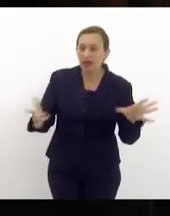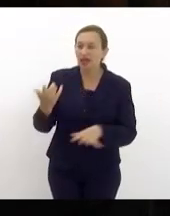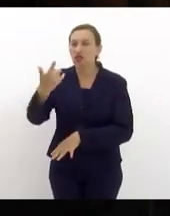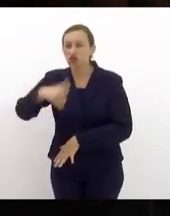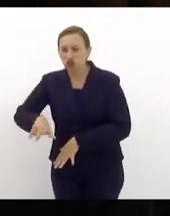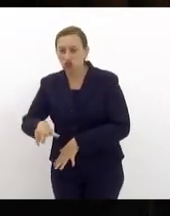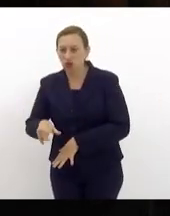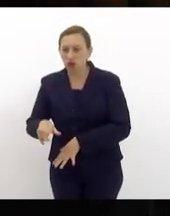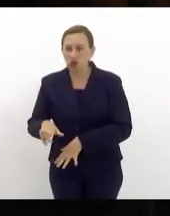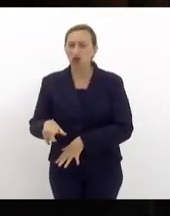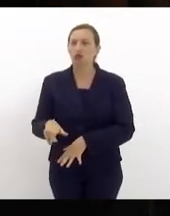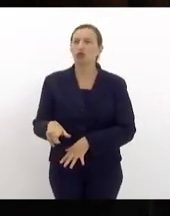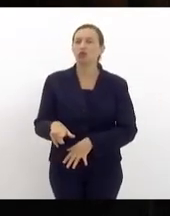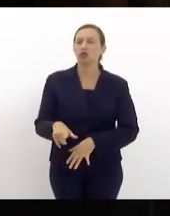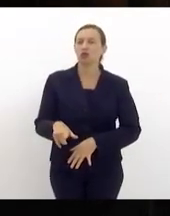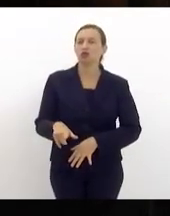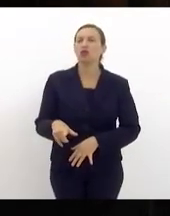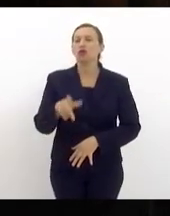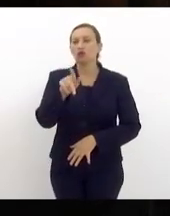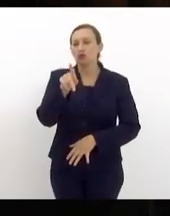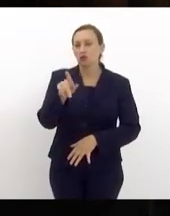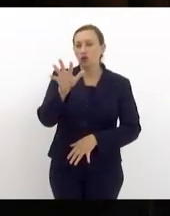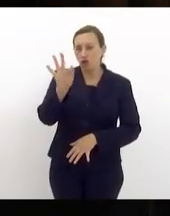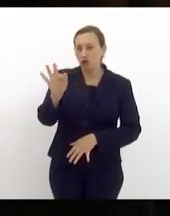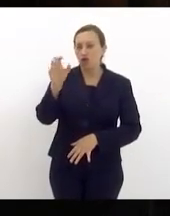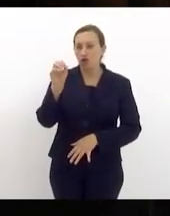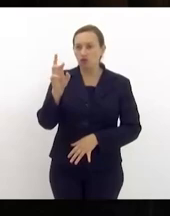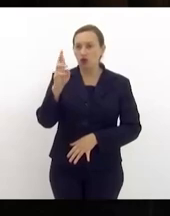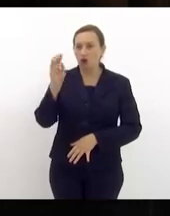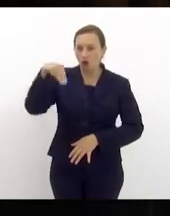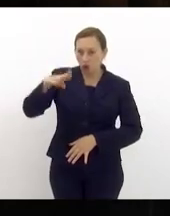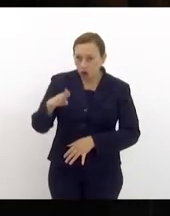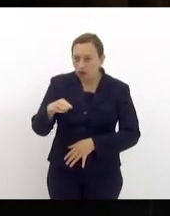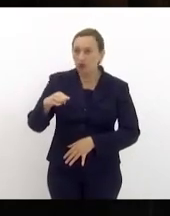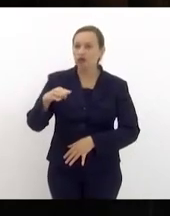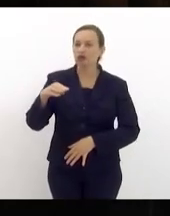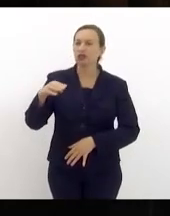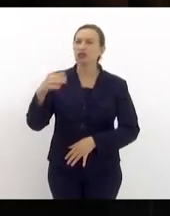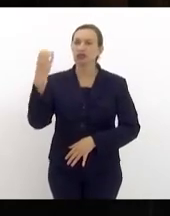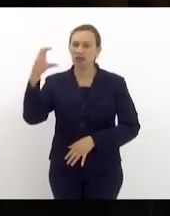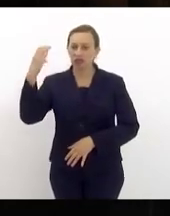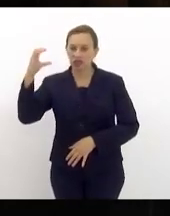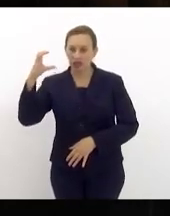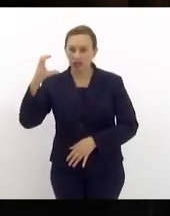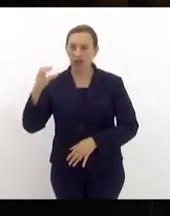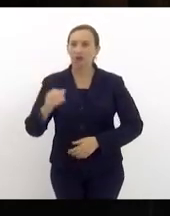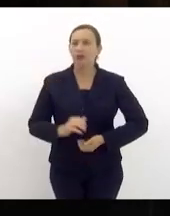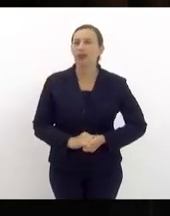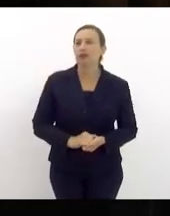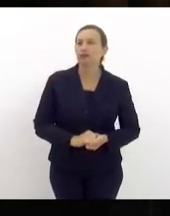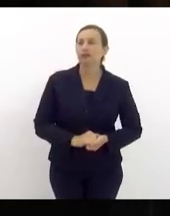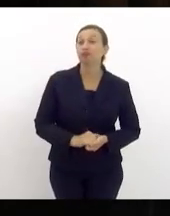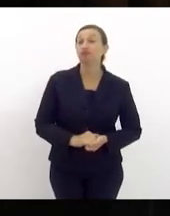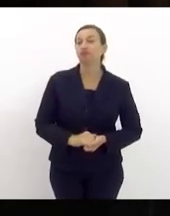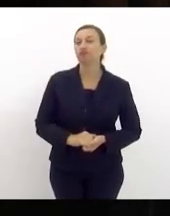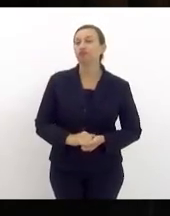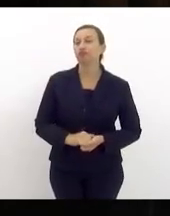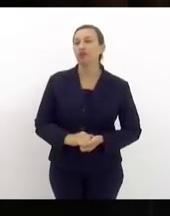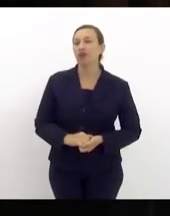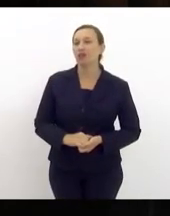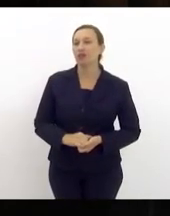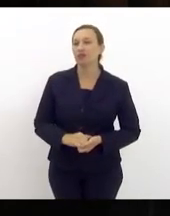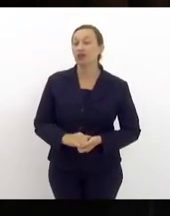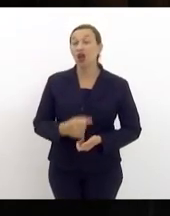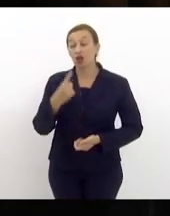uma audiência de instrução do Fórum de Niterói. Ao reconhecê-lo pessoalmente, a vítima do crime confirmou a